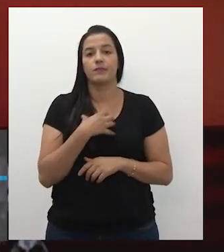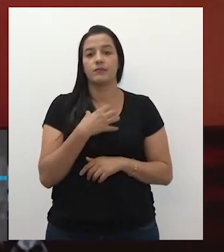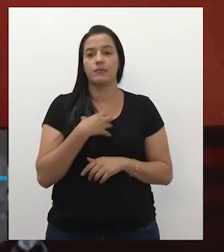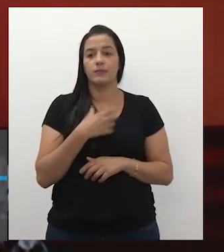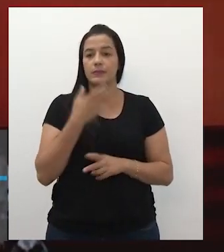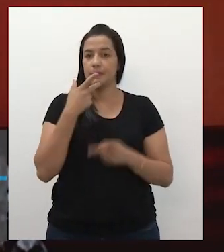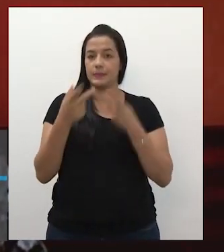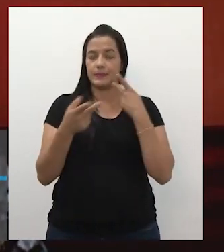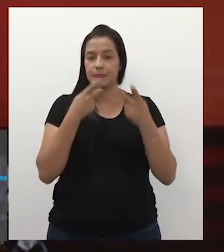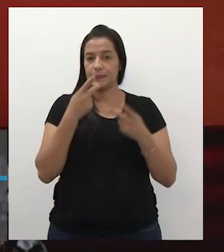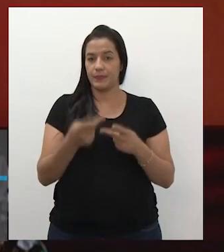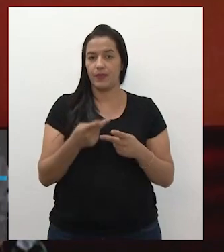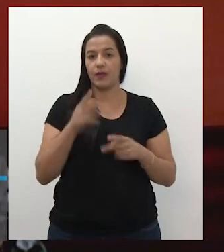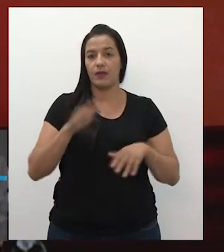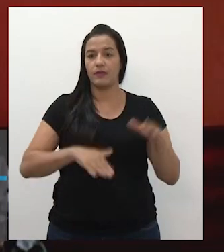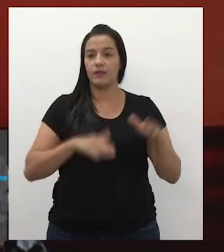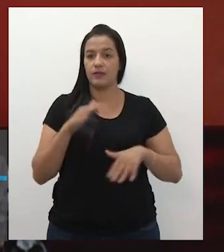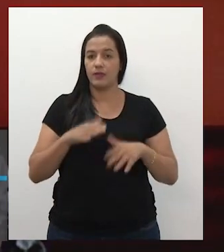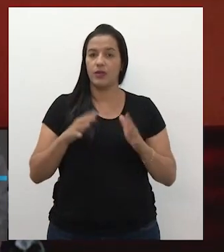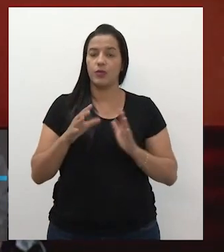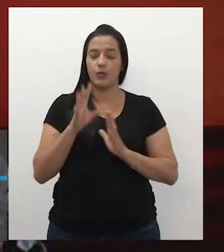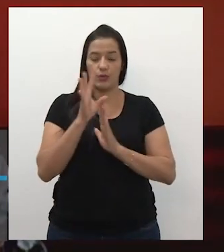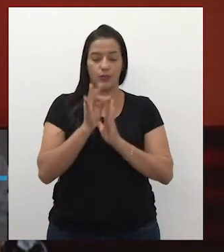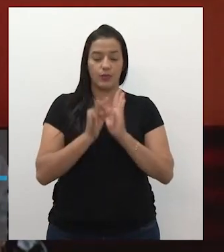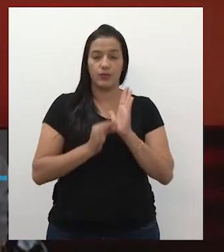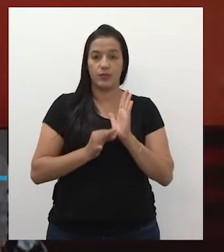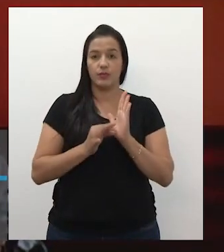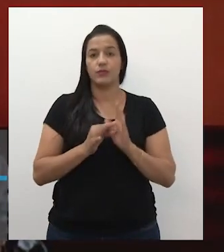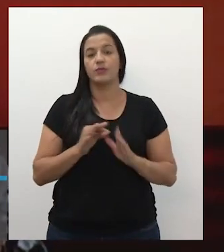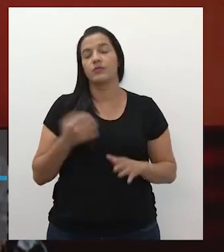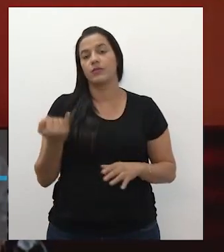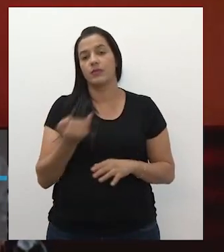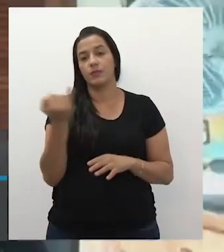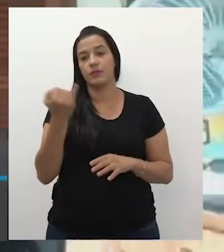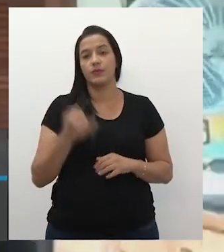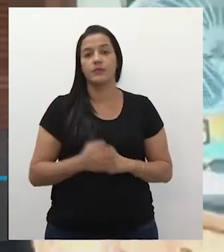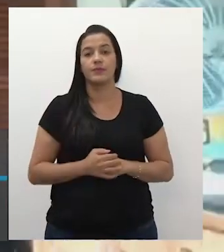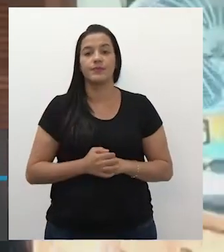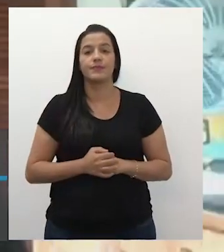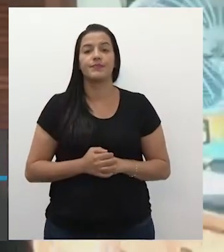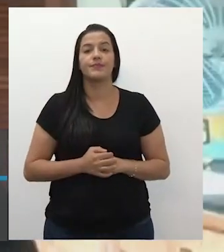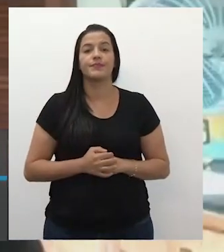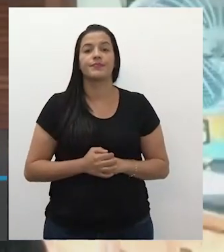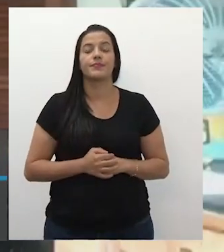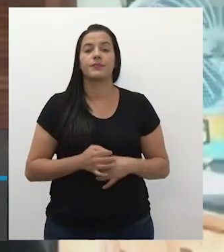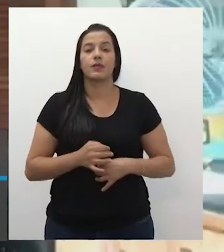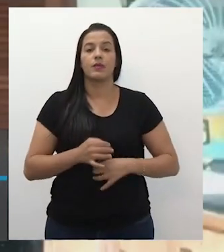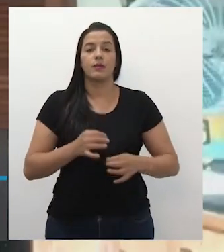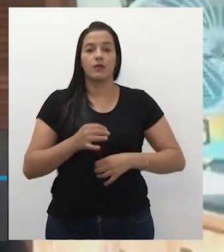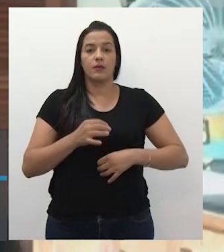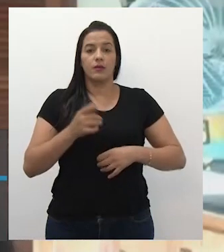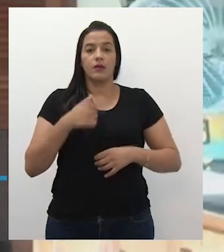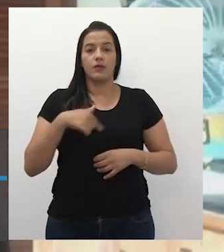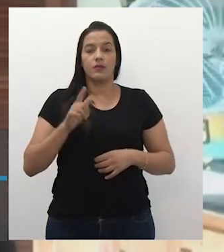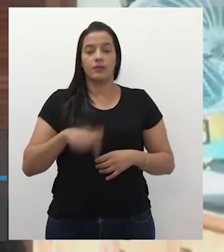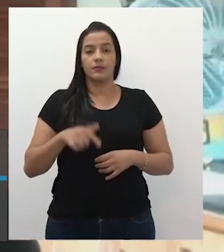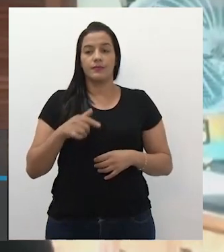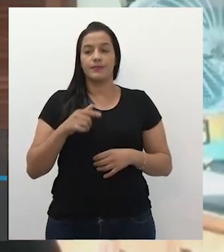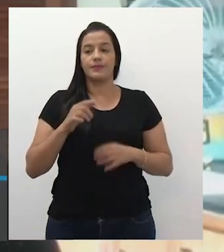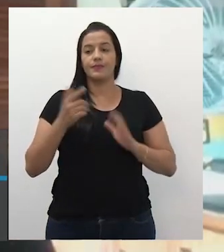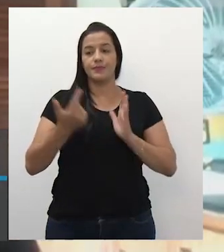de intertextualidade aí, o que é muito bacana, né? Isso, muito mesmo. E nós temos, esse livro é muito interessante, eu me lembro que quando eu fiz o